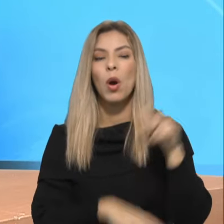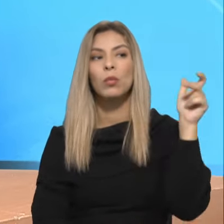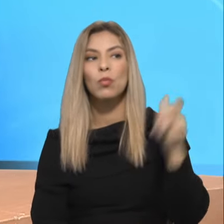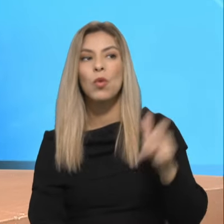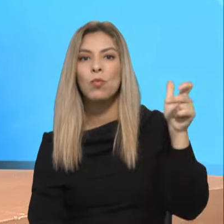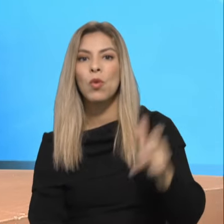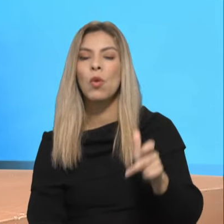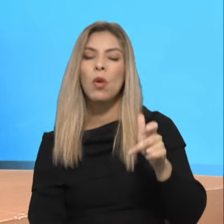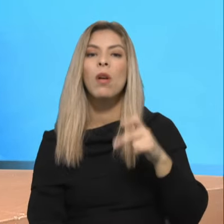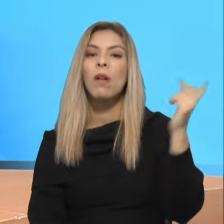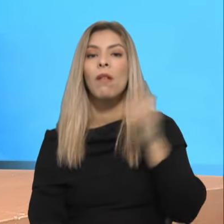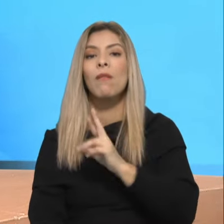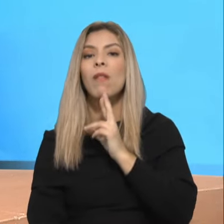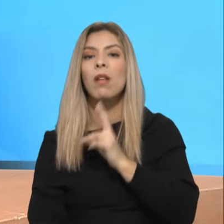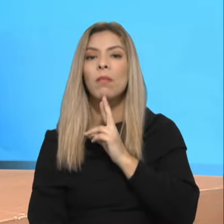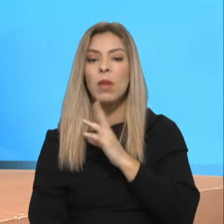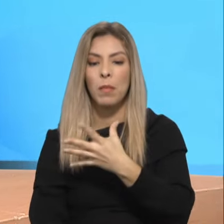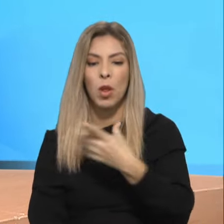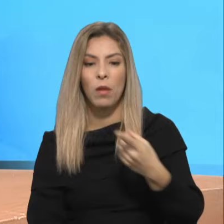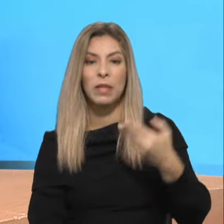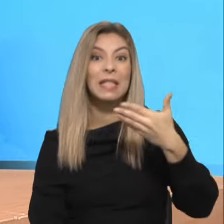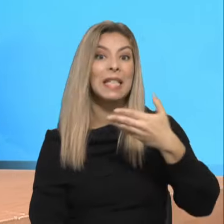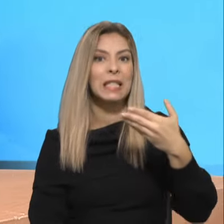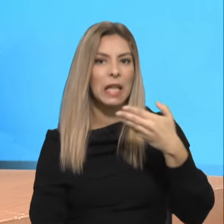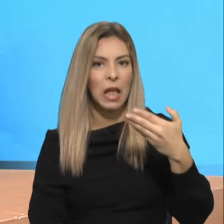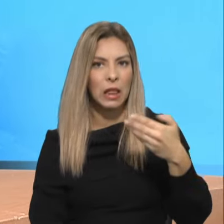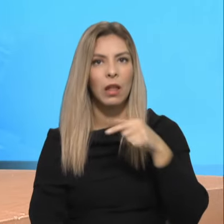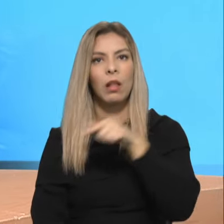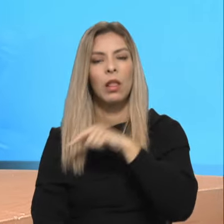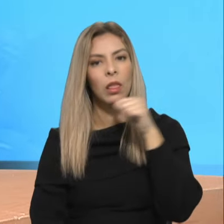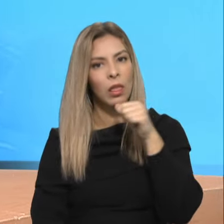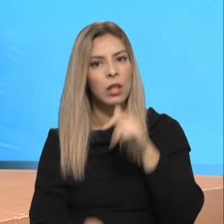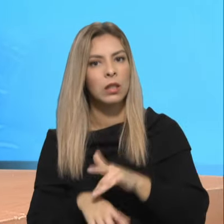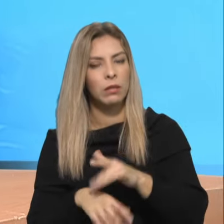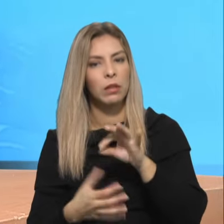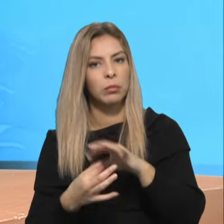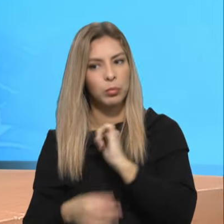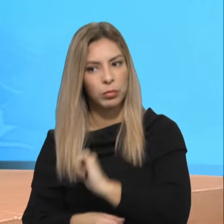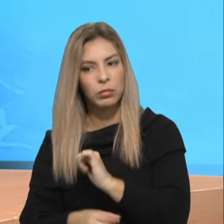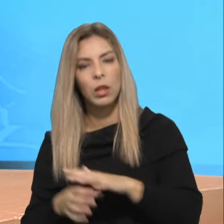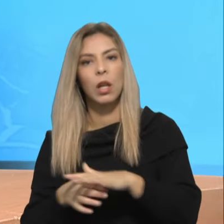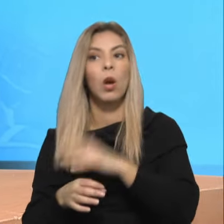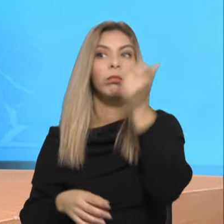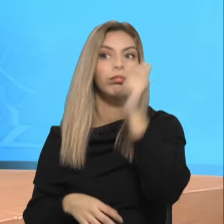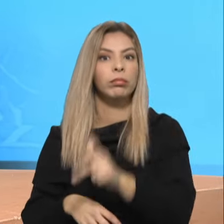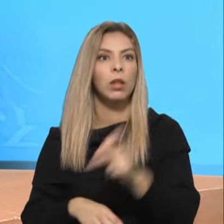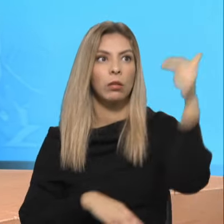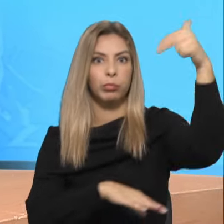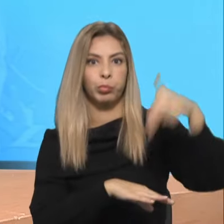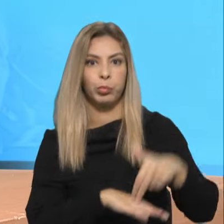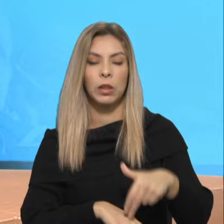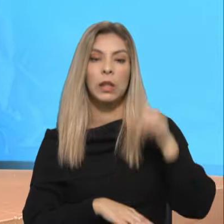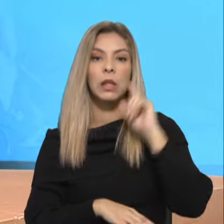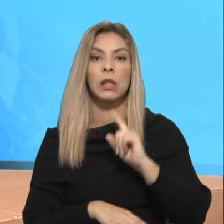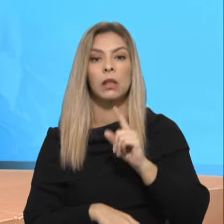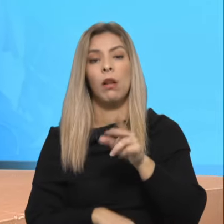de 1917, junta-se a esta tradição portuguesa e a esta grande sensibilidade mariana este acontecimento marcante da nossa